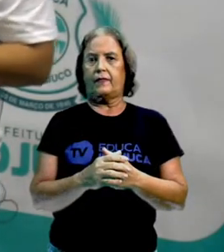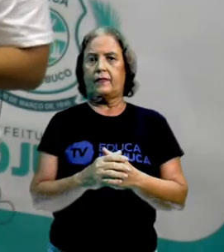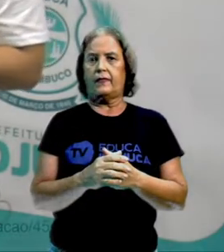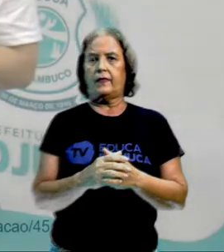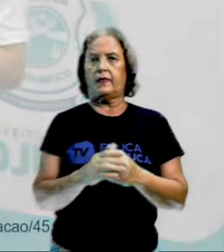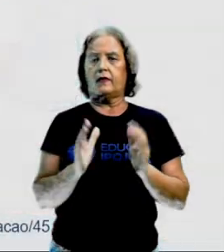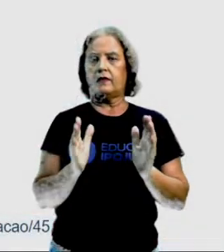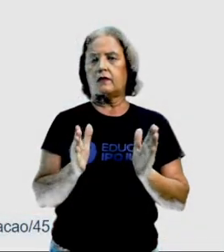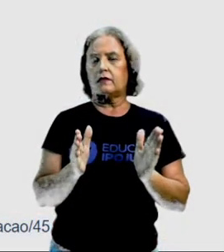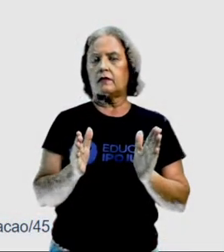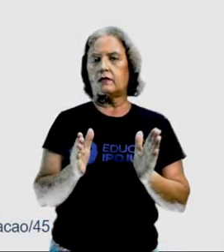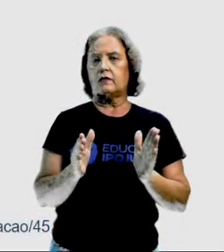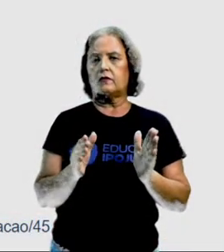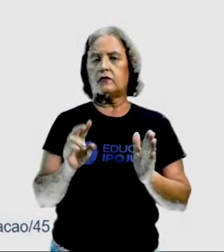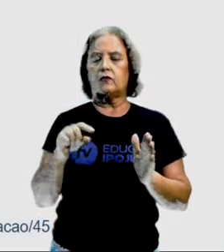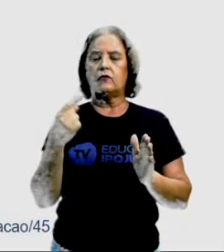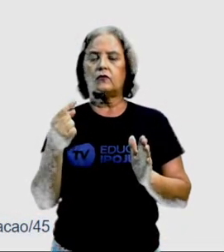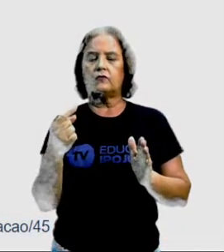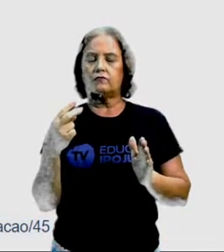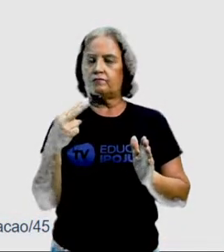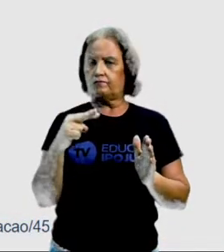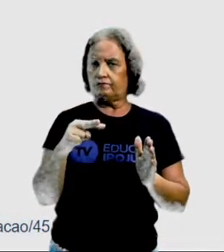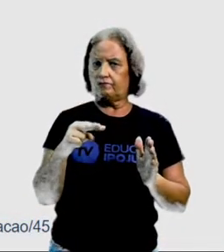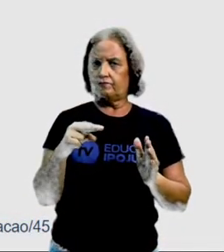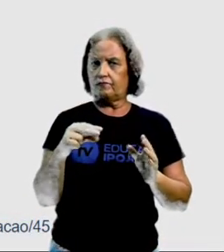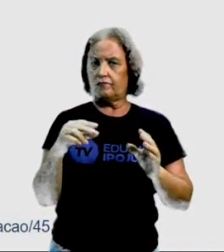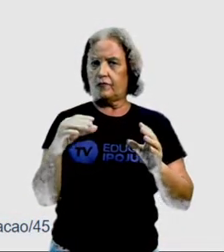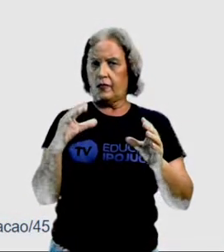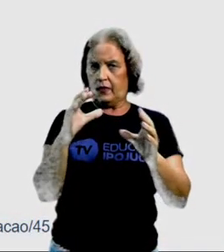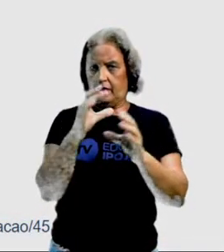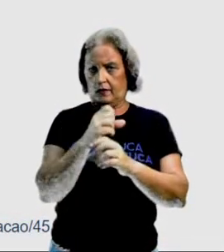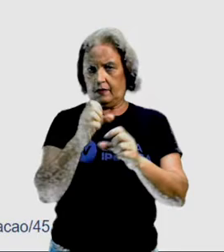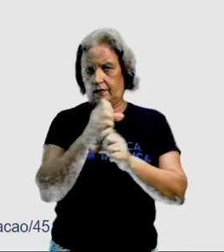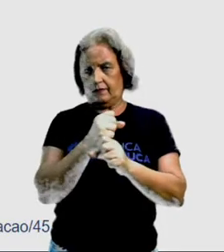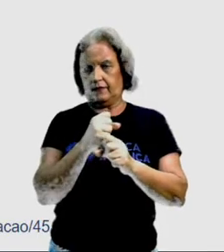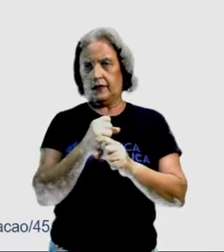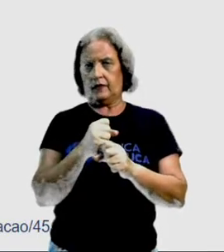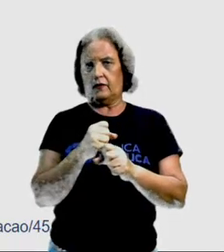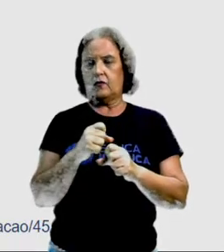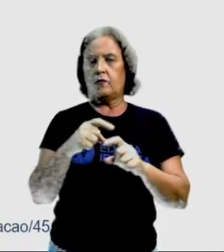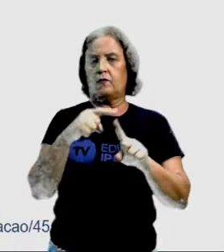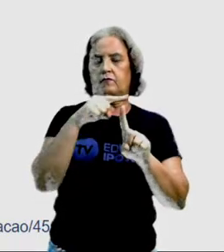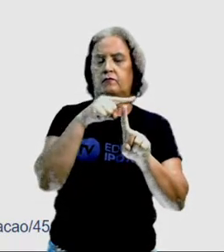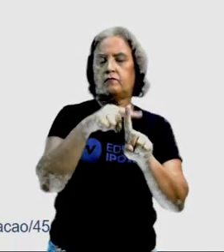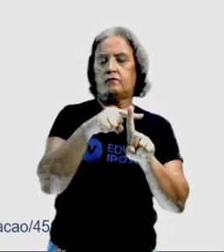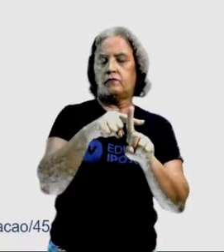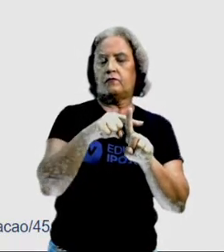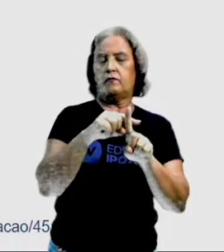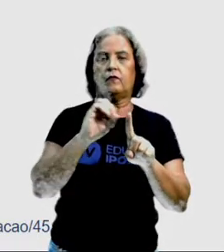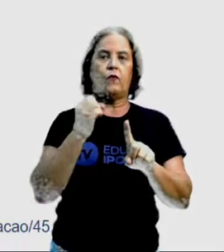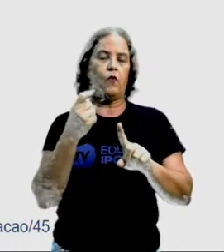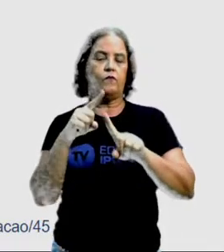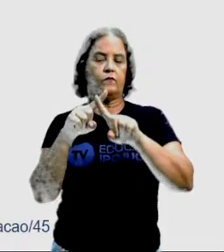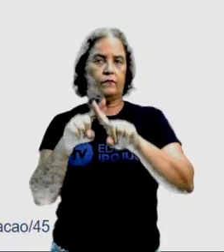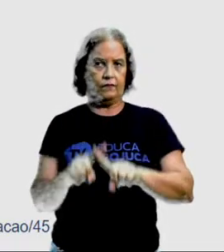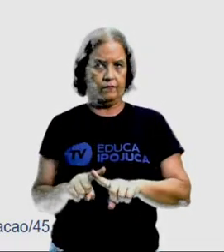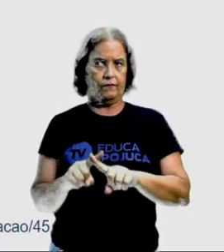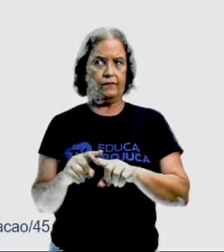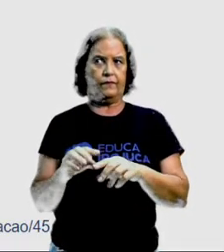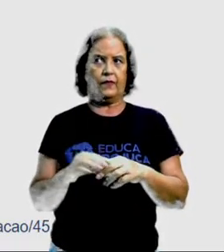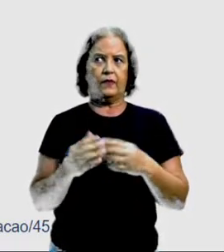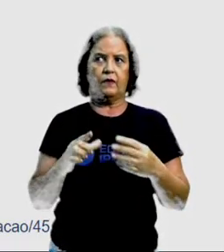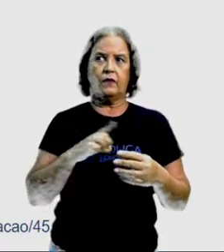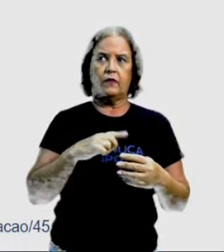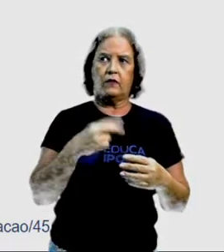Trago para vocês aqui mais uma visualização de cálculo, seja com a condição da soma ou da multiplicação. Eu tenho aqui